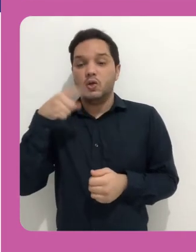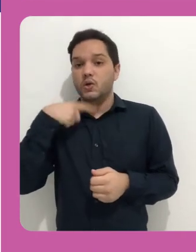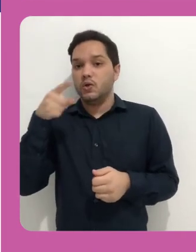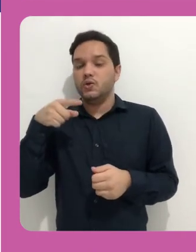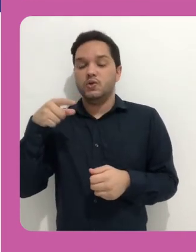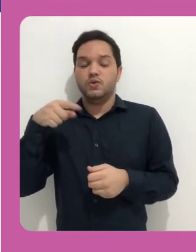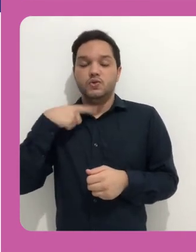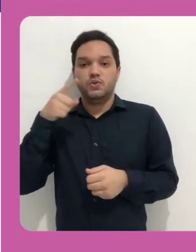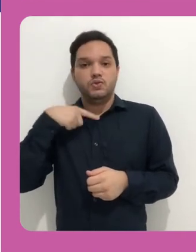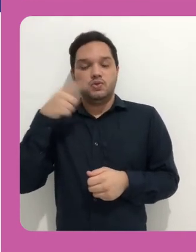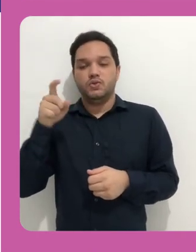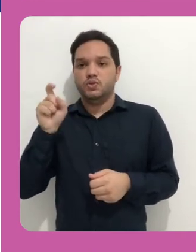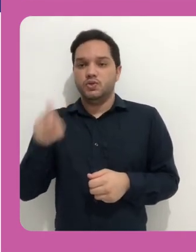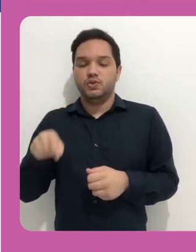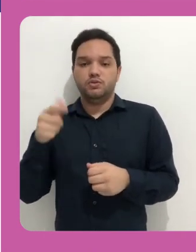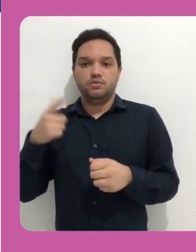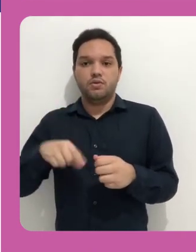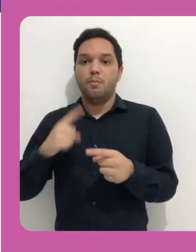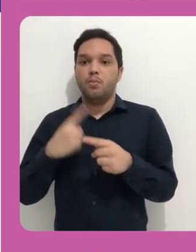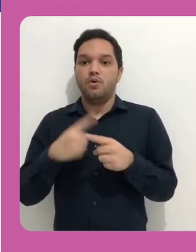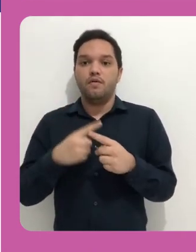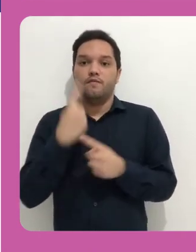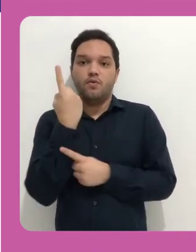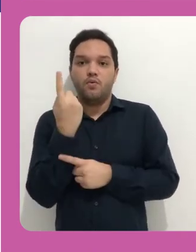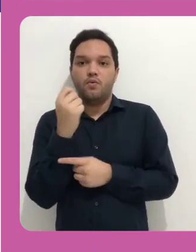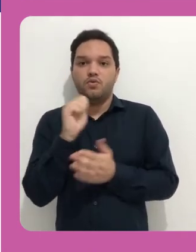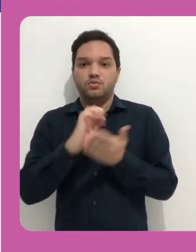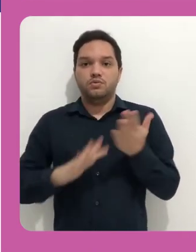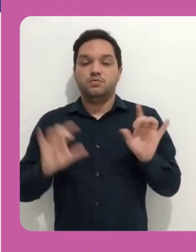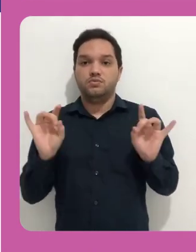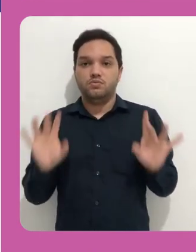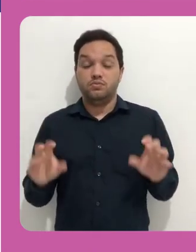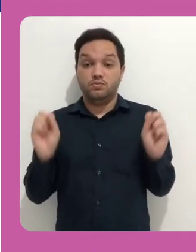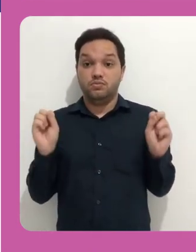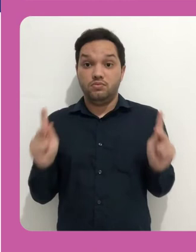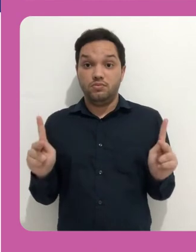marcou uma tarefa. Ok?